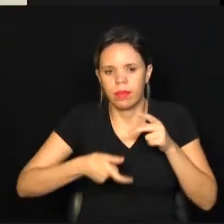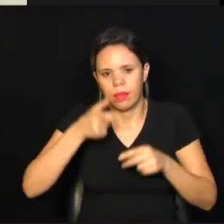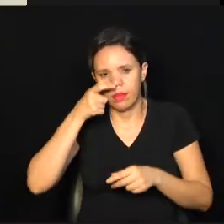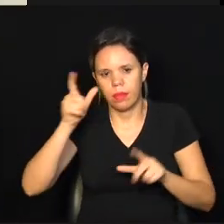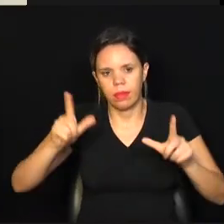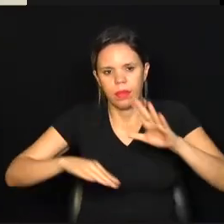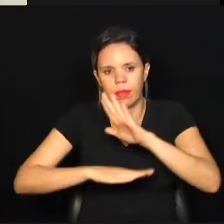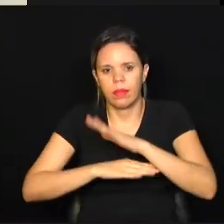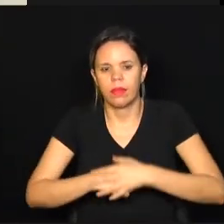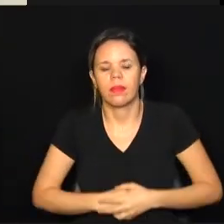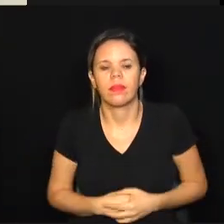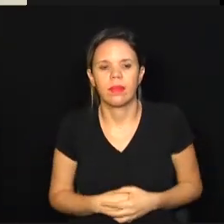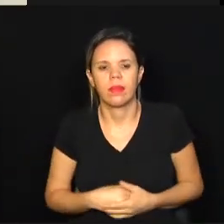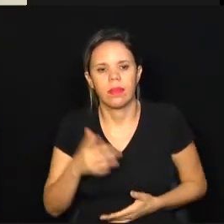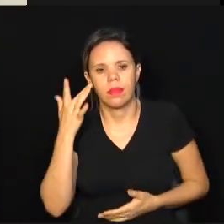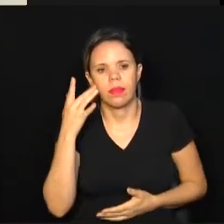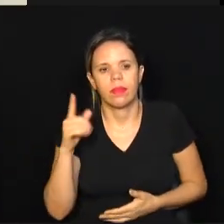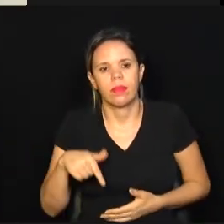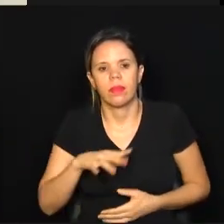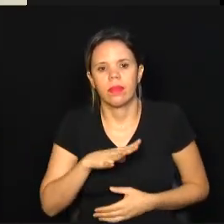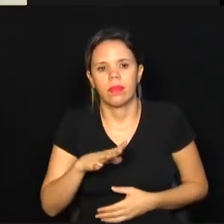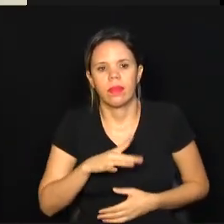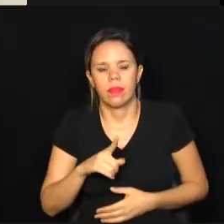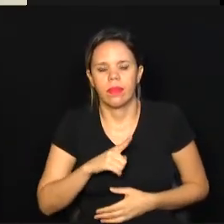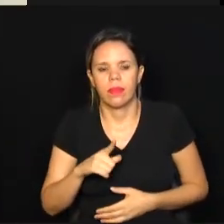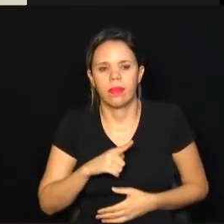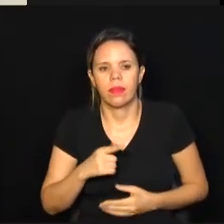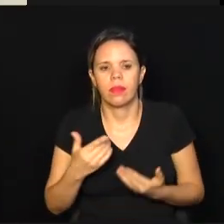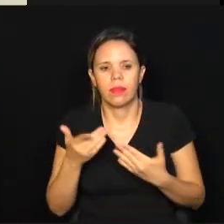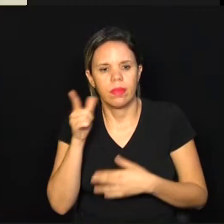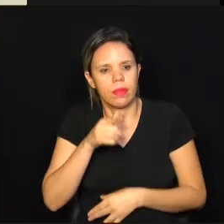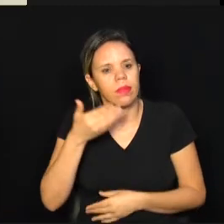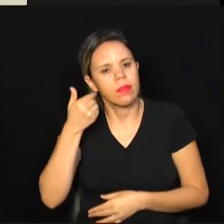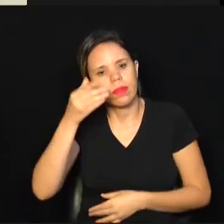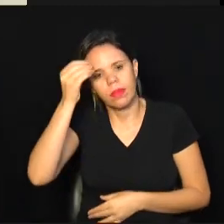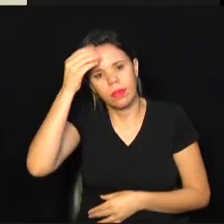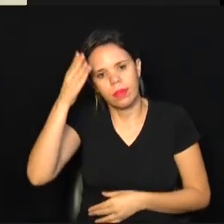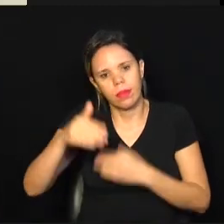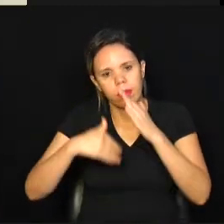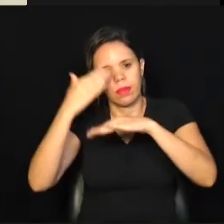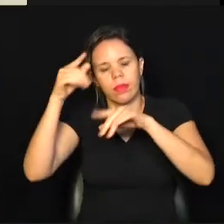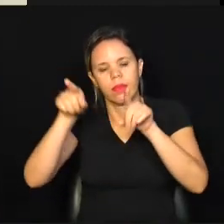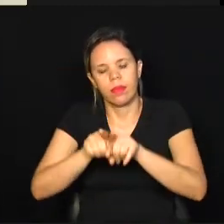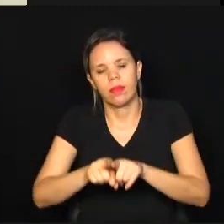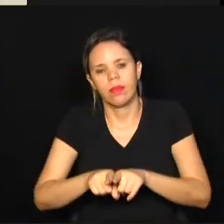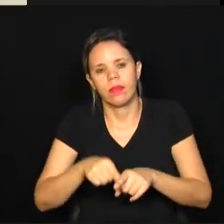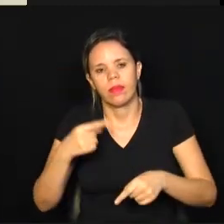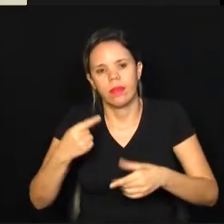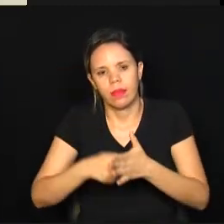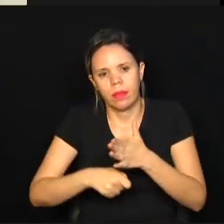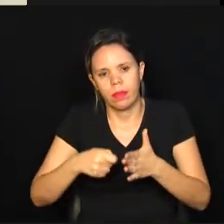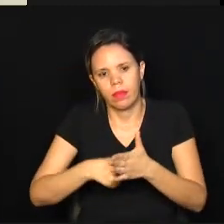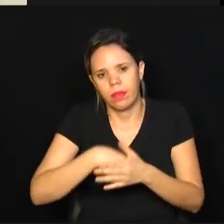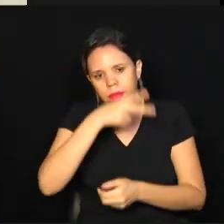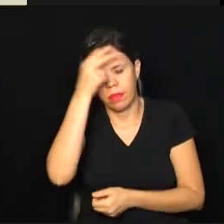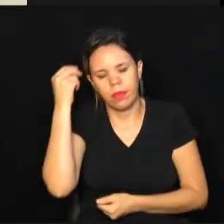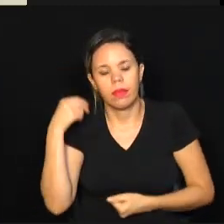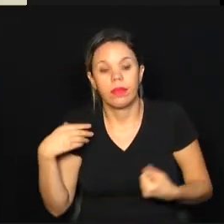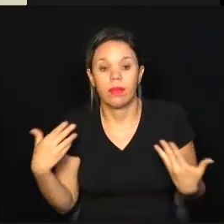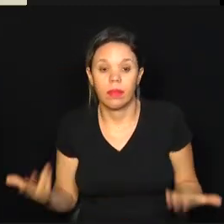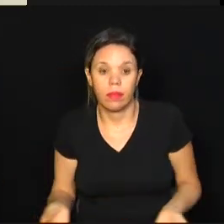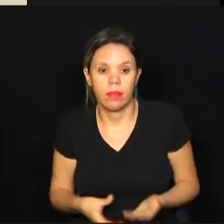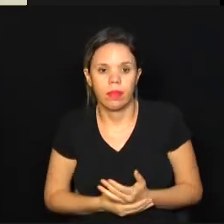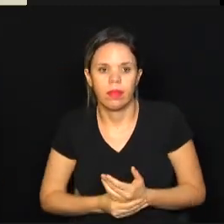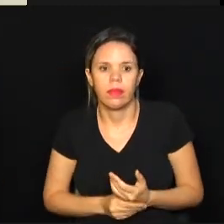pela TV Câmara. Eu acho que a cidade tem a ganhar muito na construção das políticas públicas, né? Então,